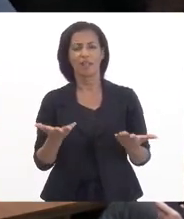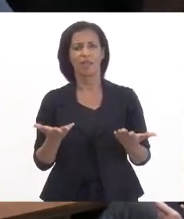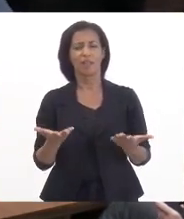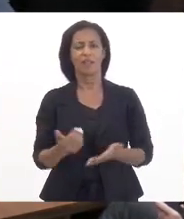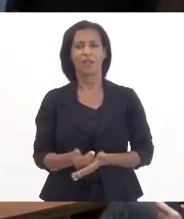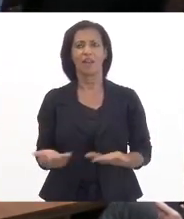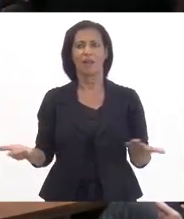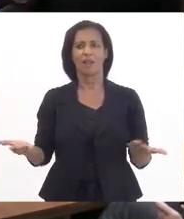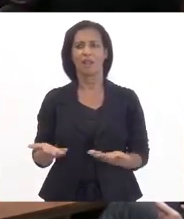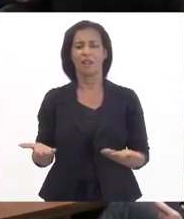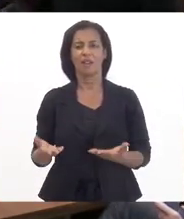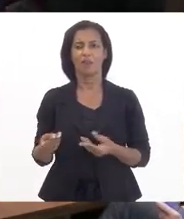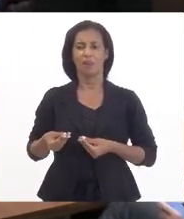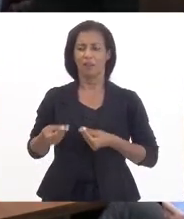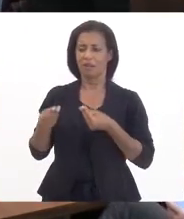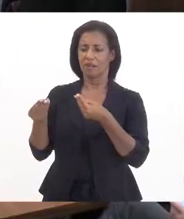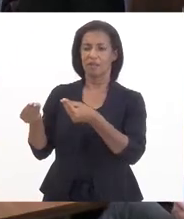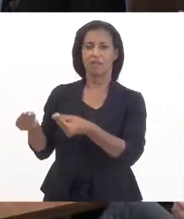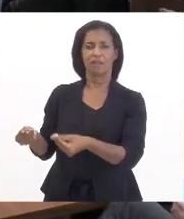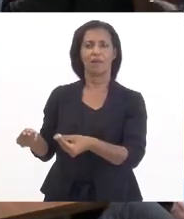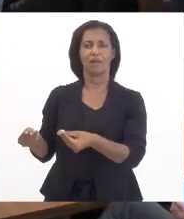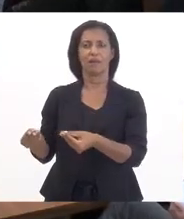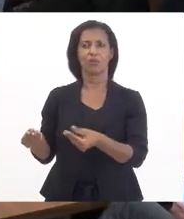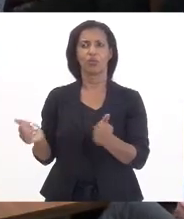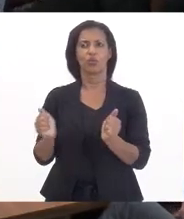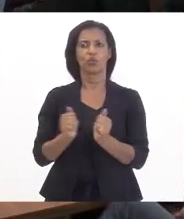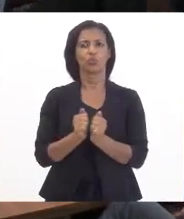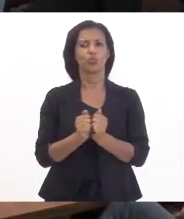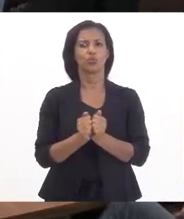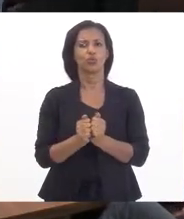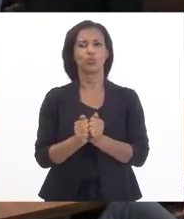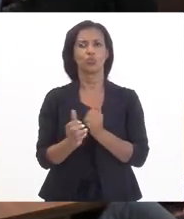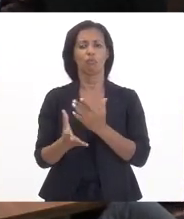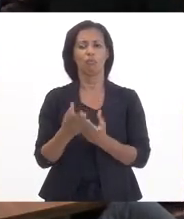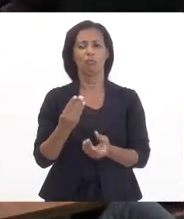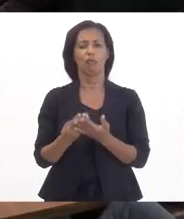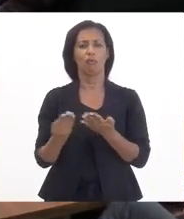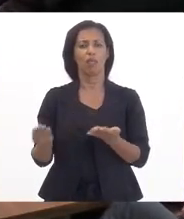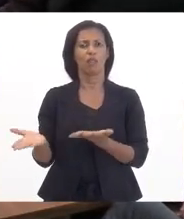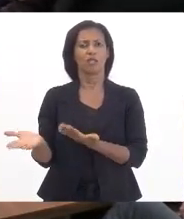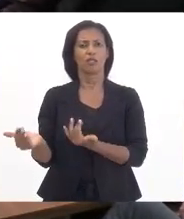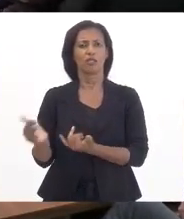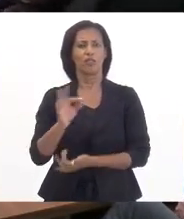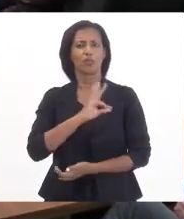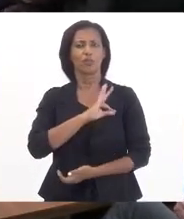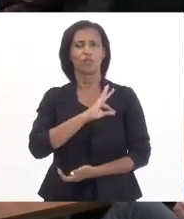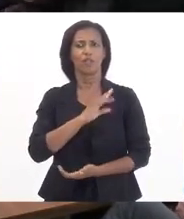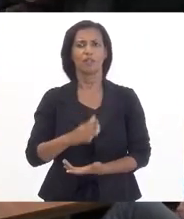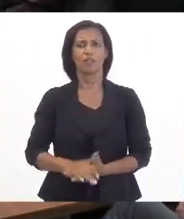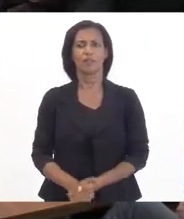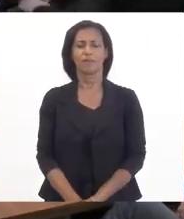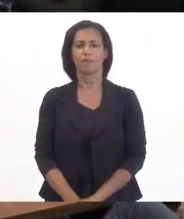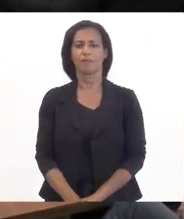formalmente fazer a entrega junto com a mão desses jovens policiais.